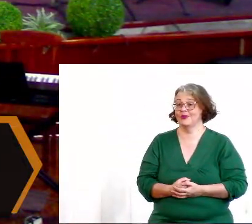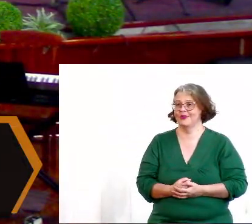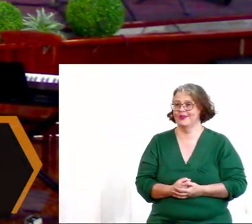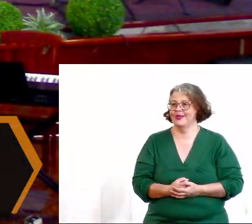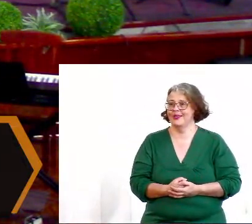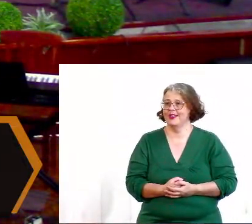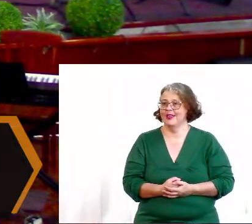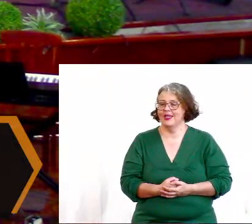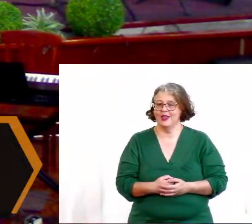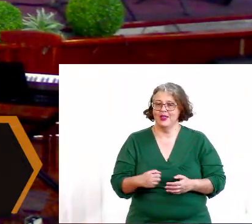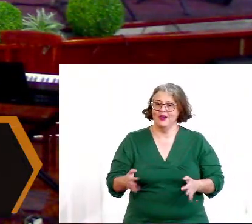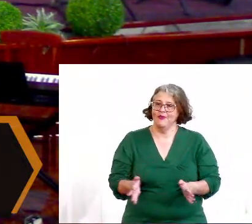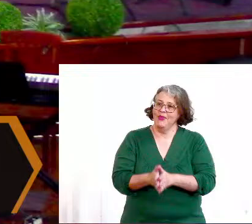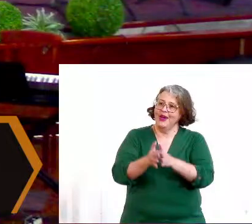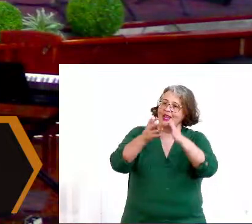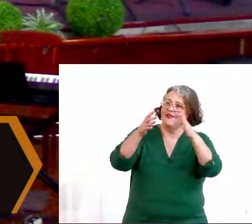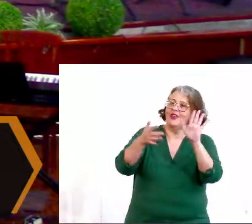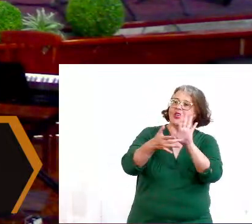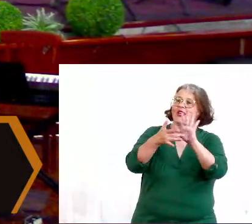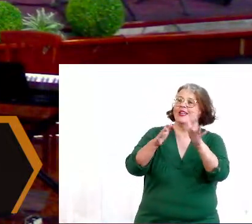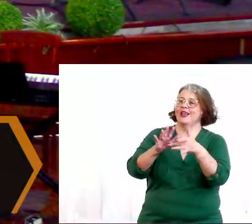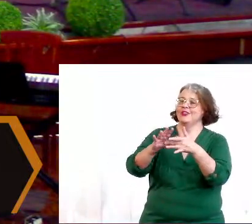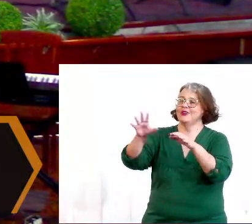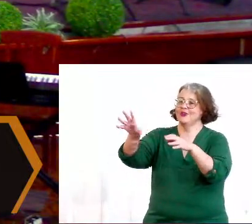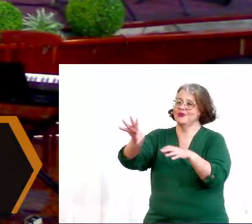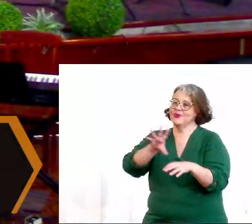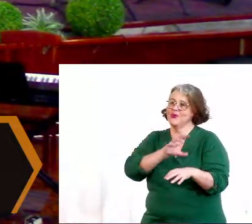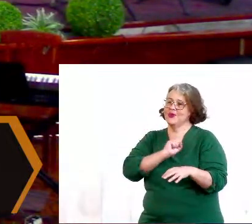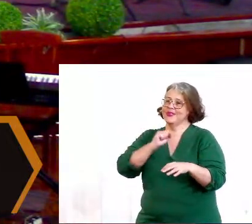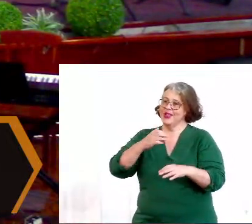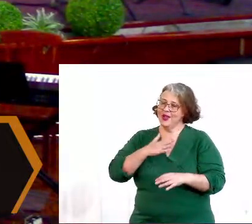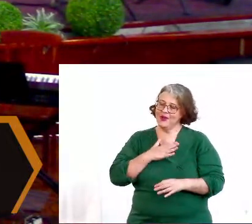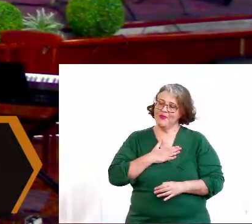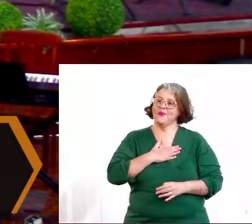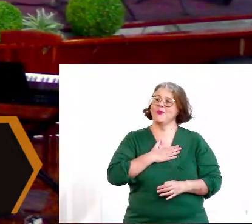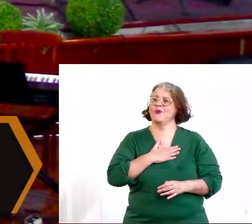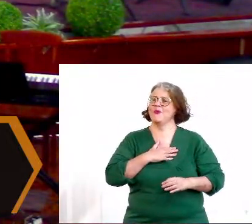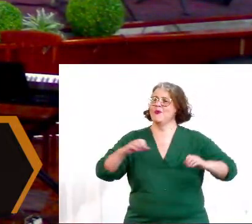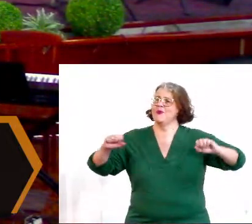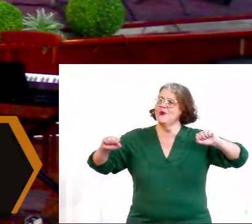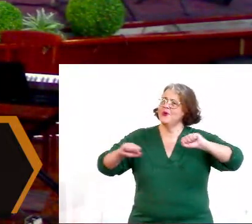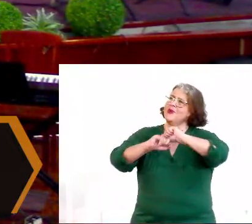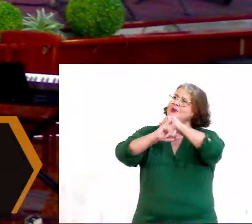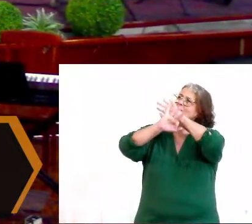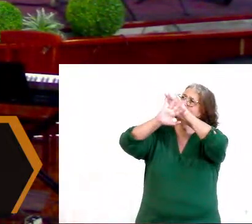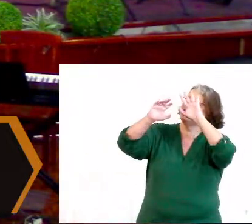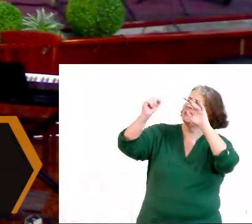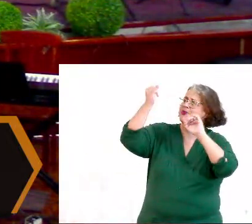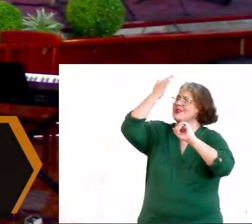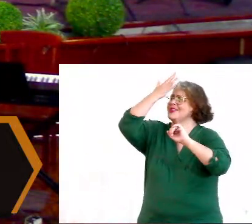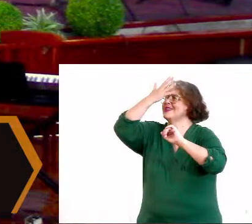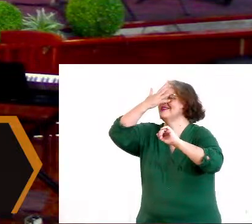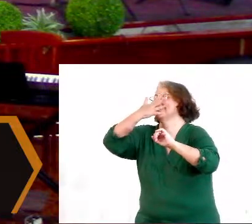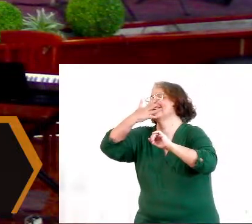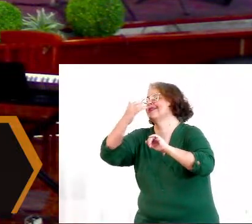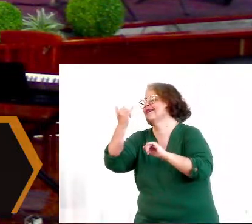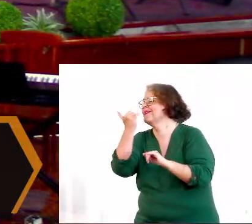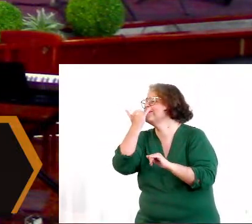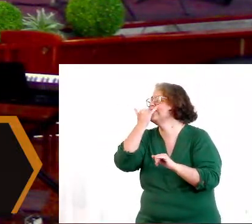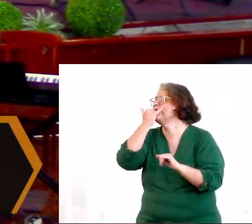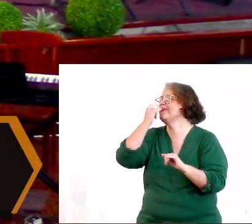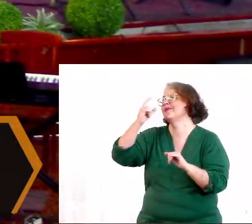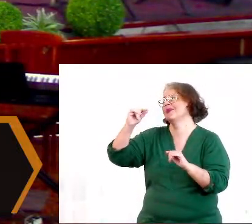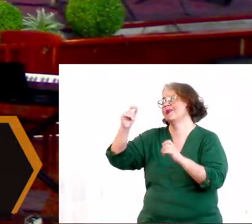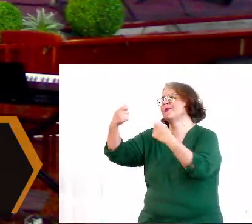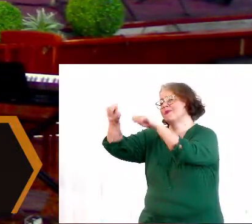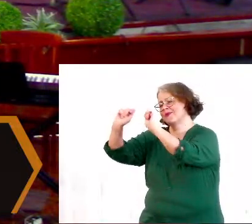Salvador. Que maravilha, Jesus me amou. Tudo de graça